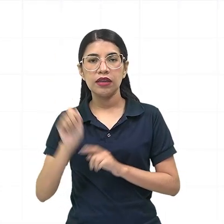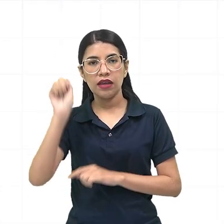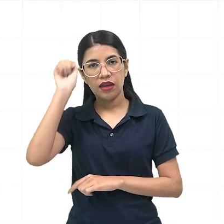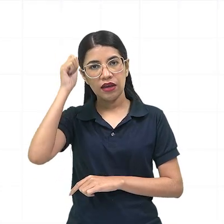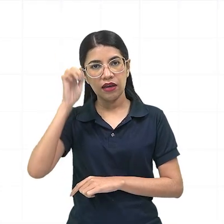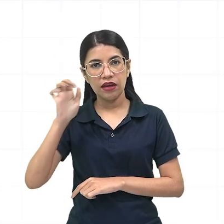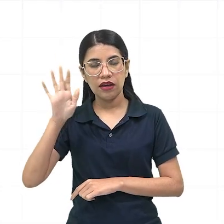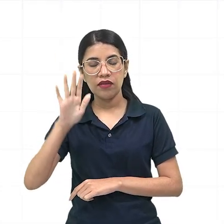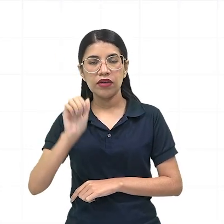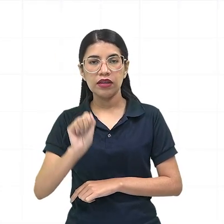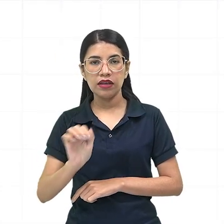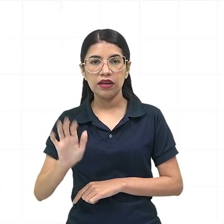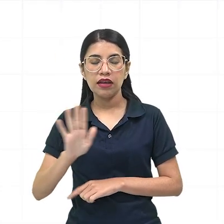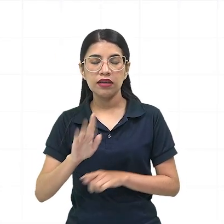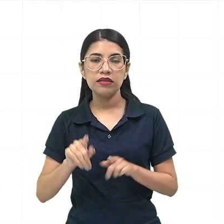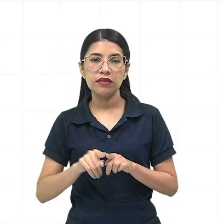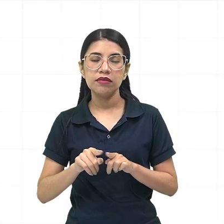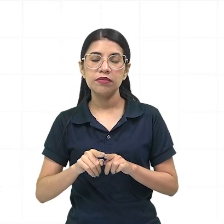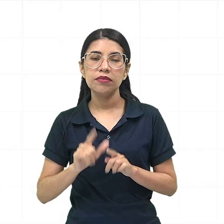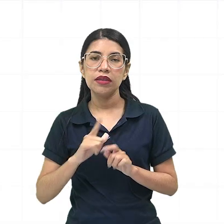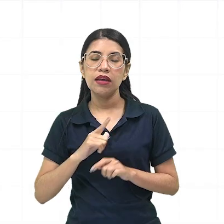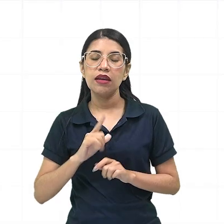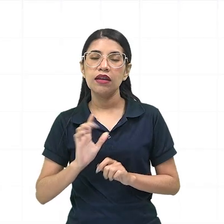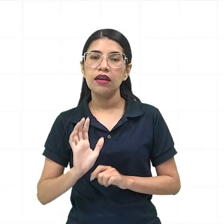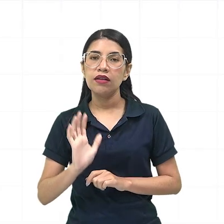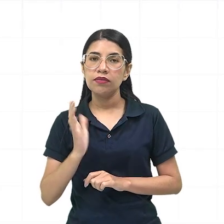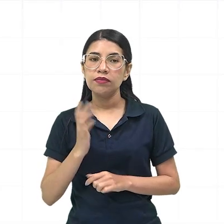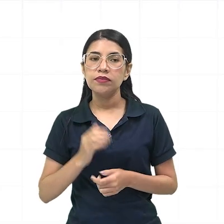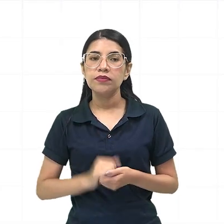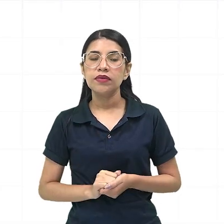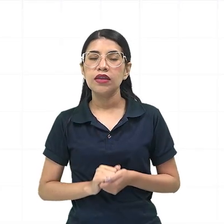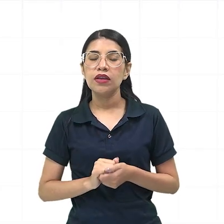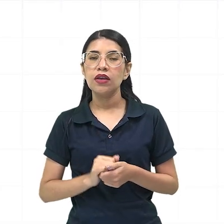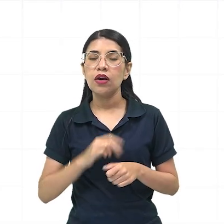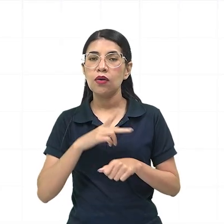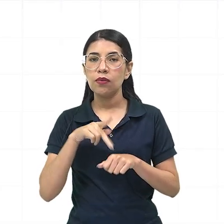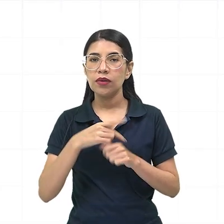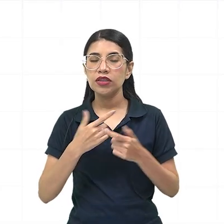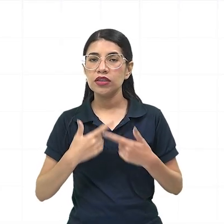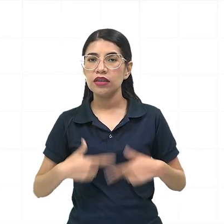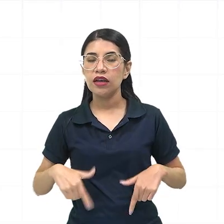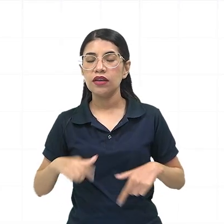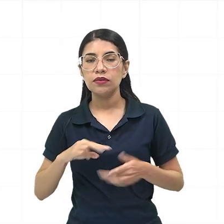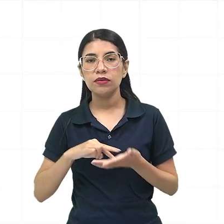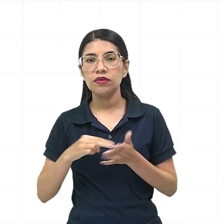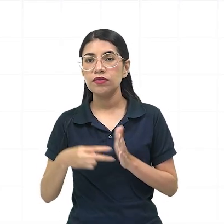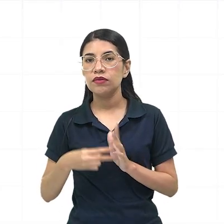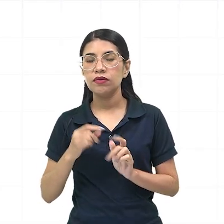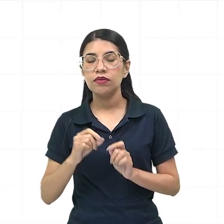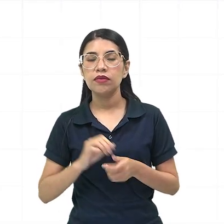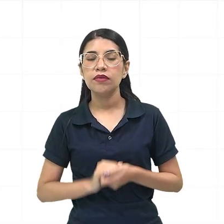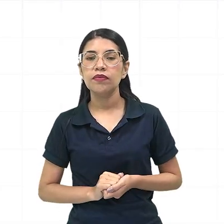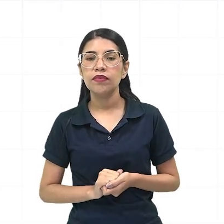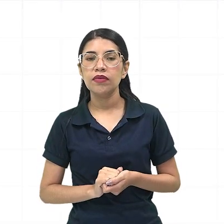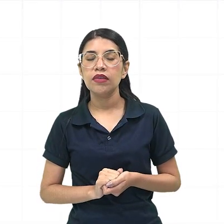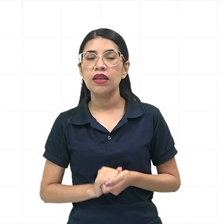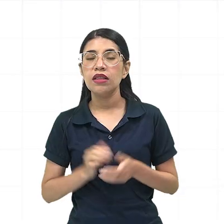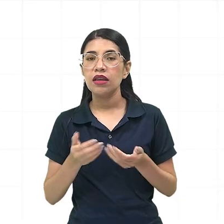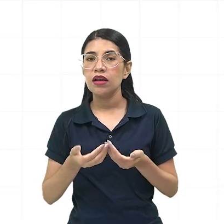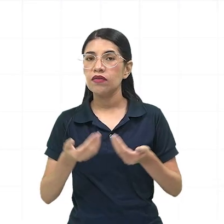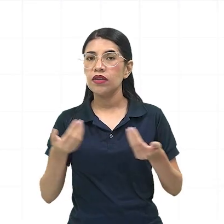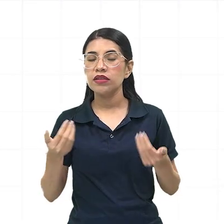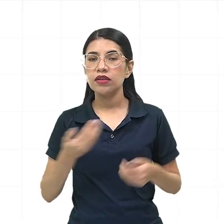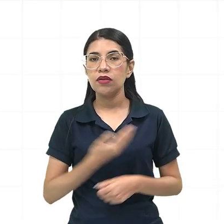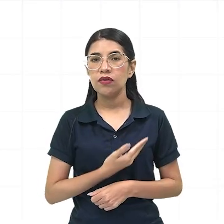Ásia. Vamos ver também sobre o Estado laico. O que é o Estado laico? O Estado laico é quando promove oficialmente separação